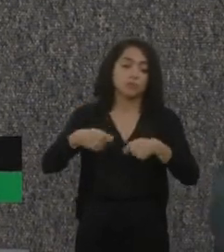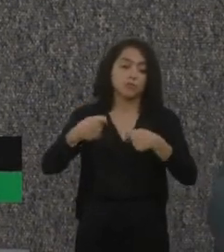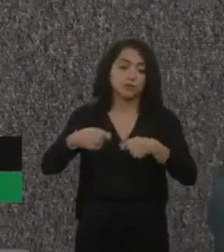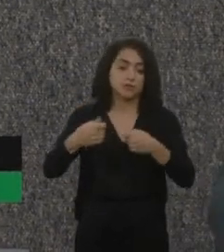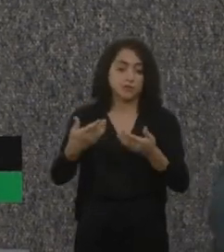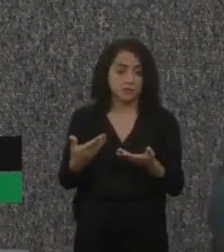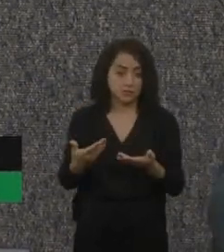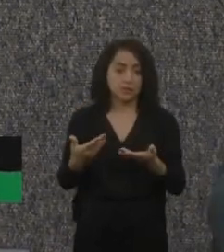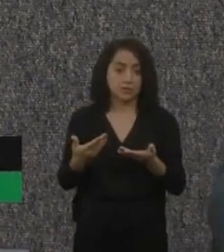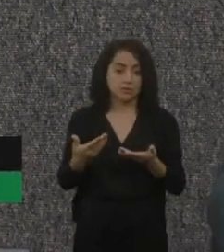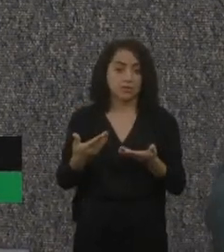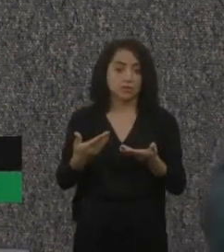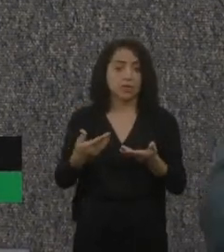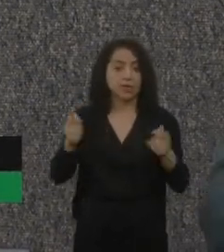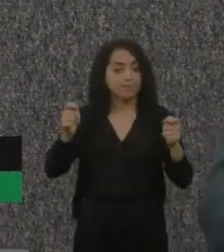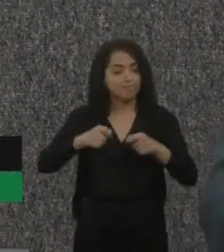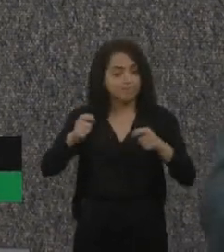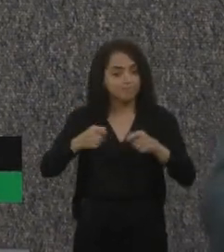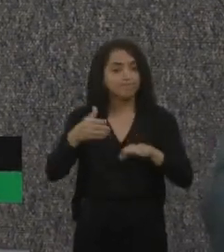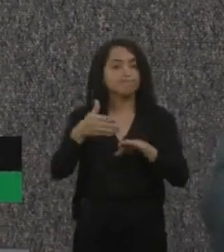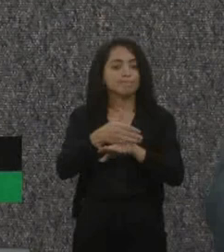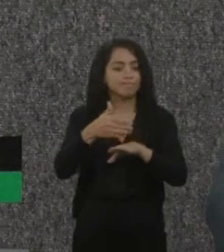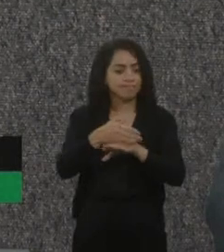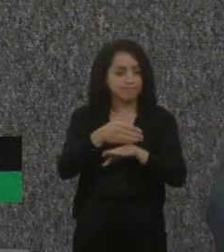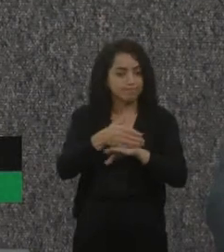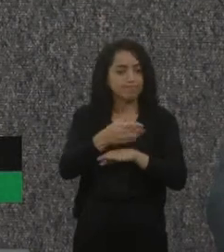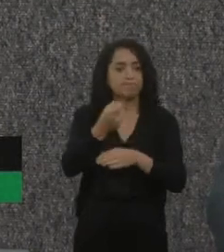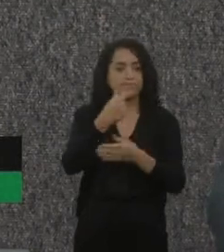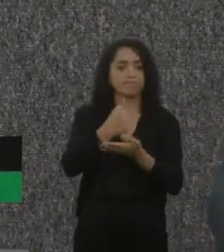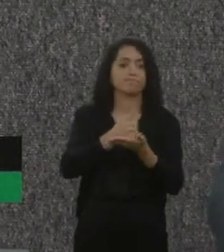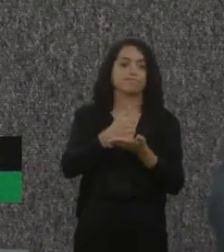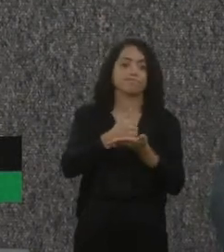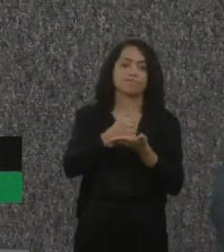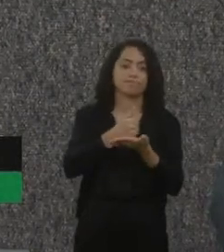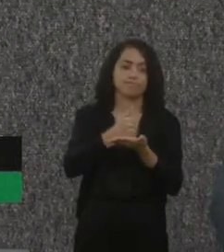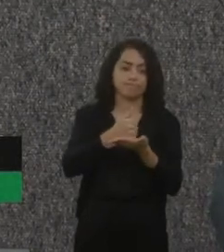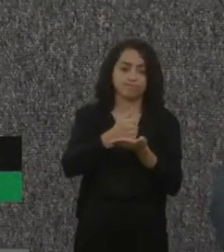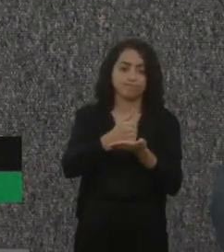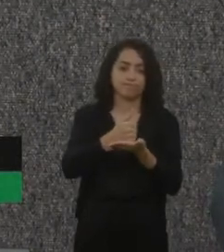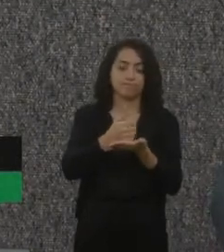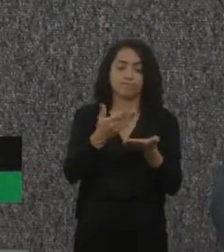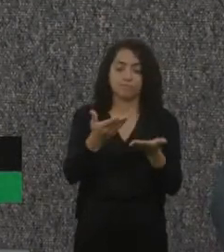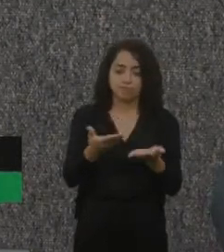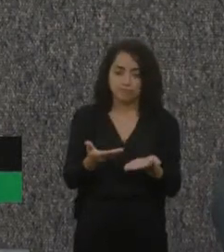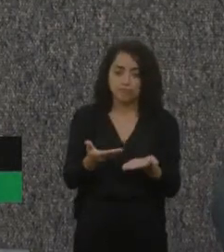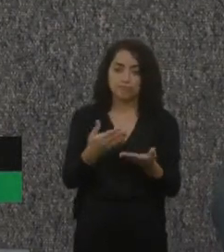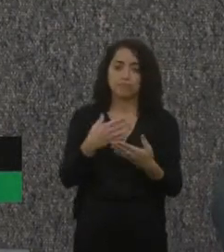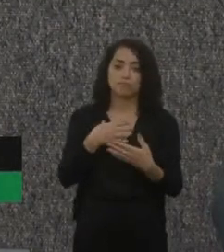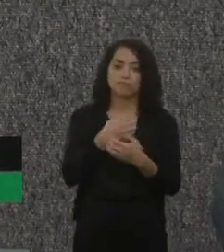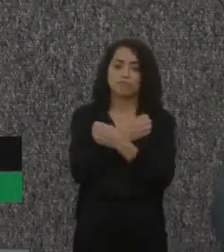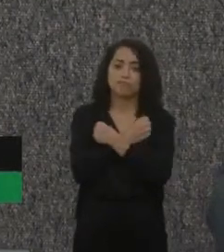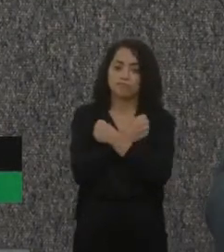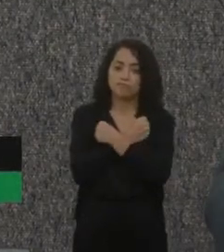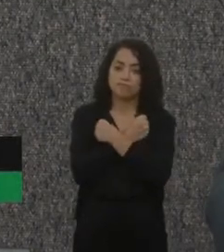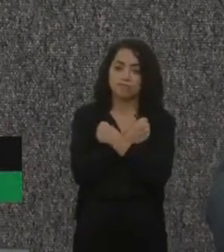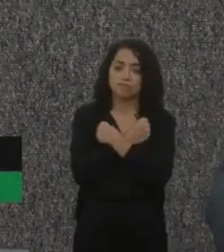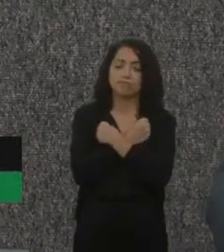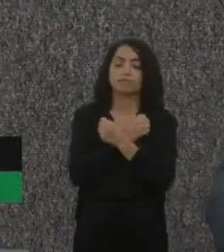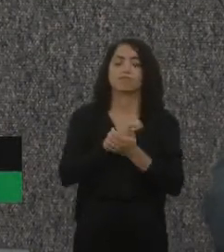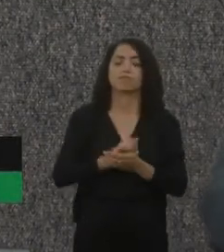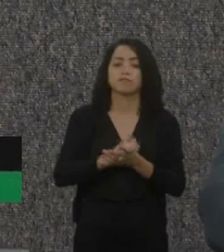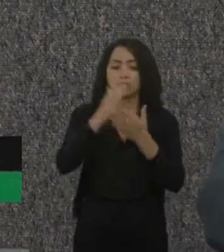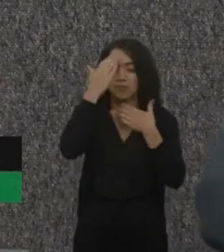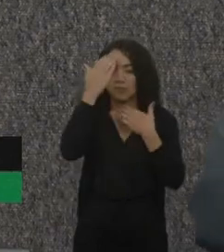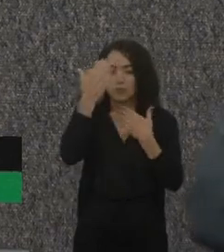a viabilidade e o acesso a essas medicações. Então fica aqui o meu fraternal abraço a todos e